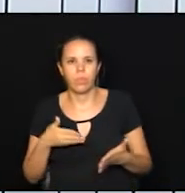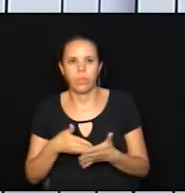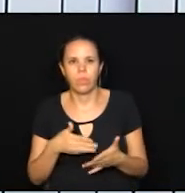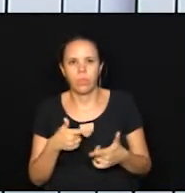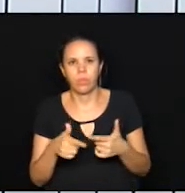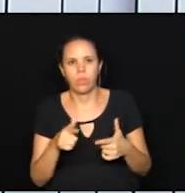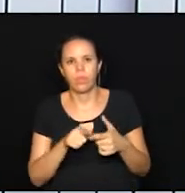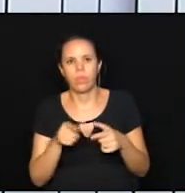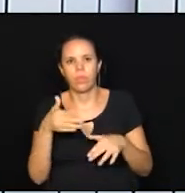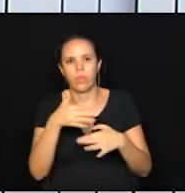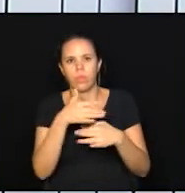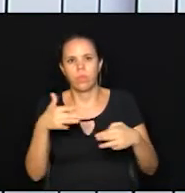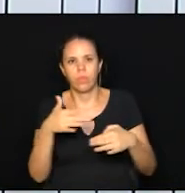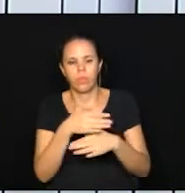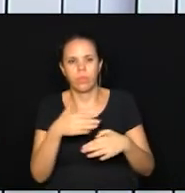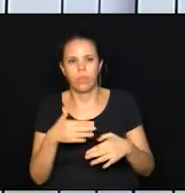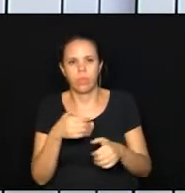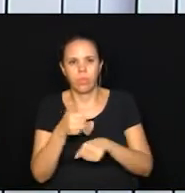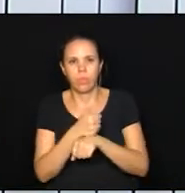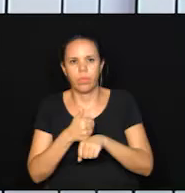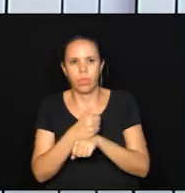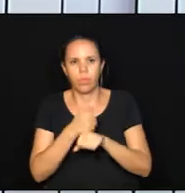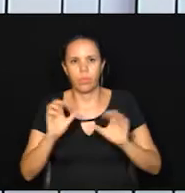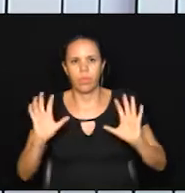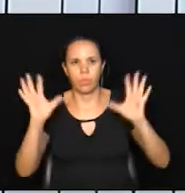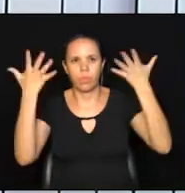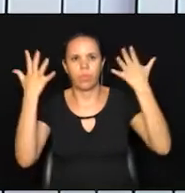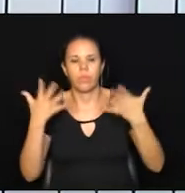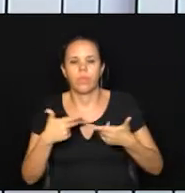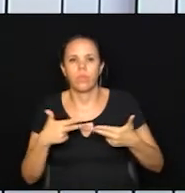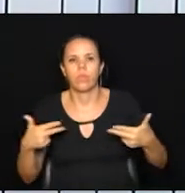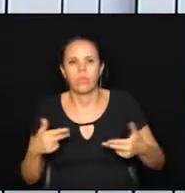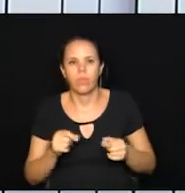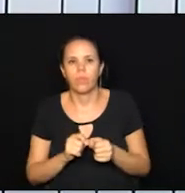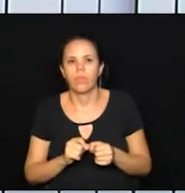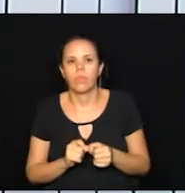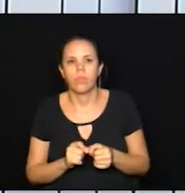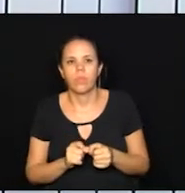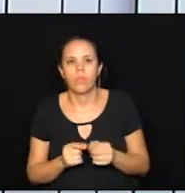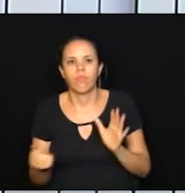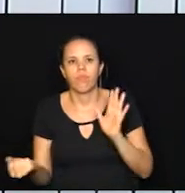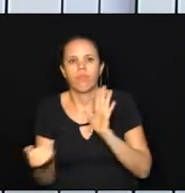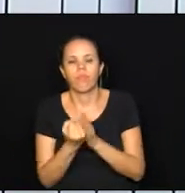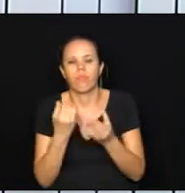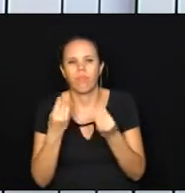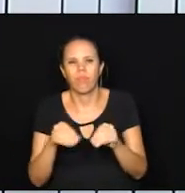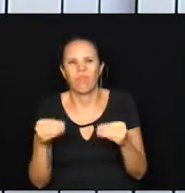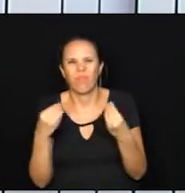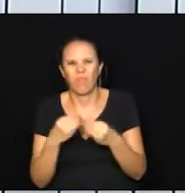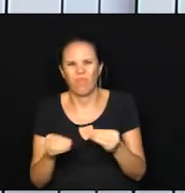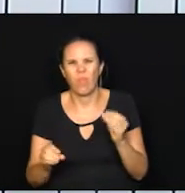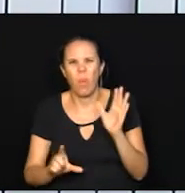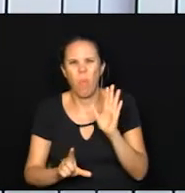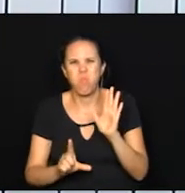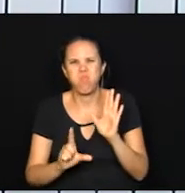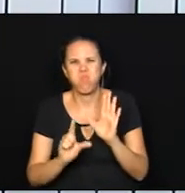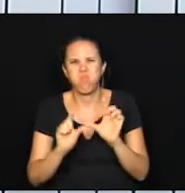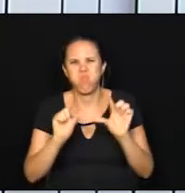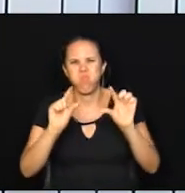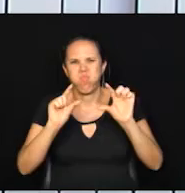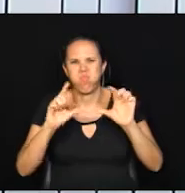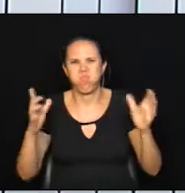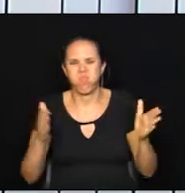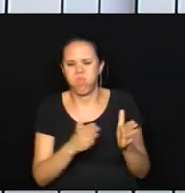de circulação, o segmento de festas e eventos está registrando perdas históricas na